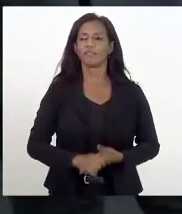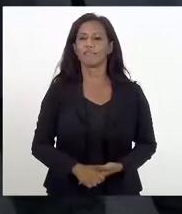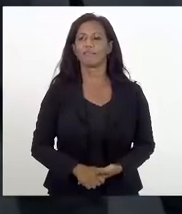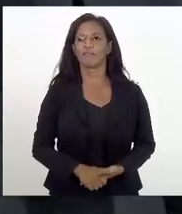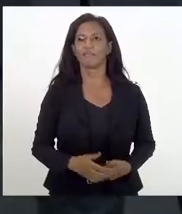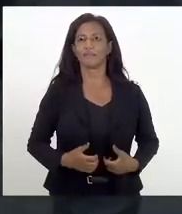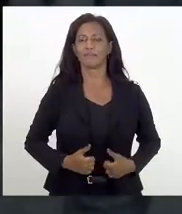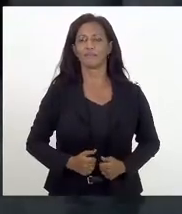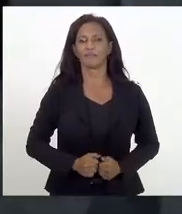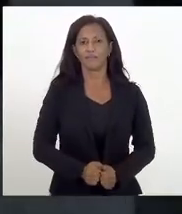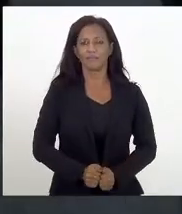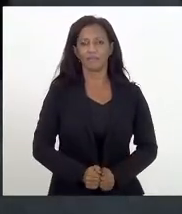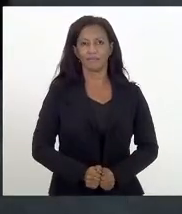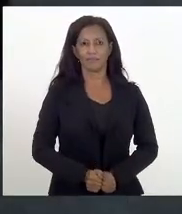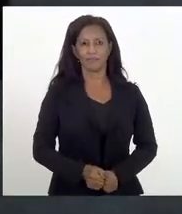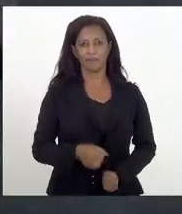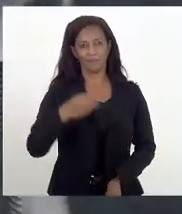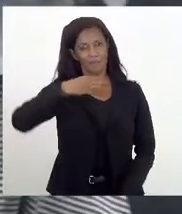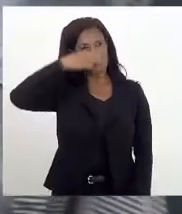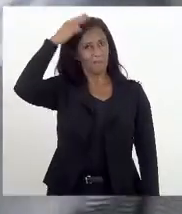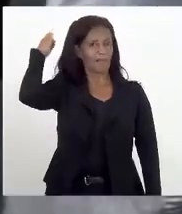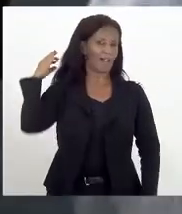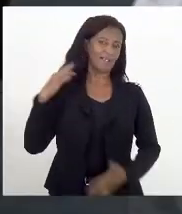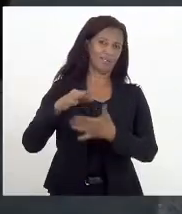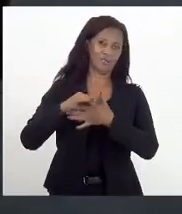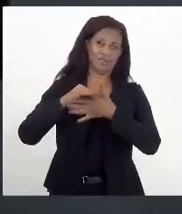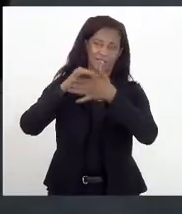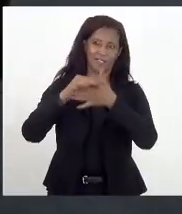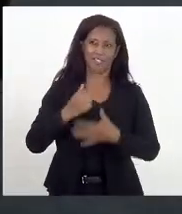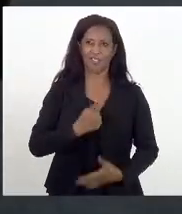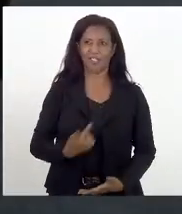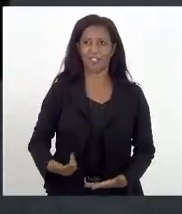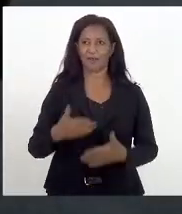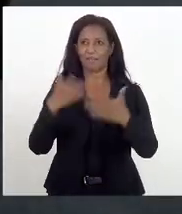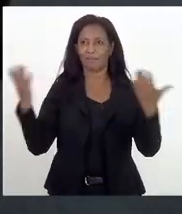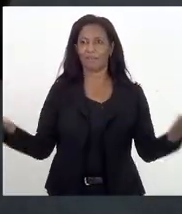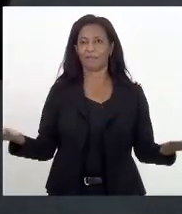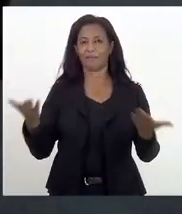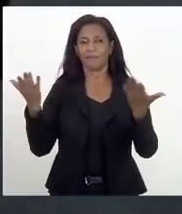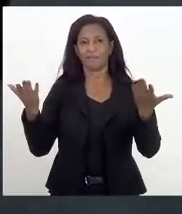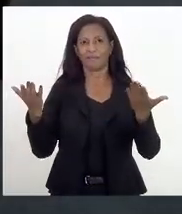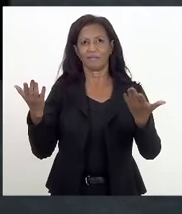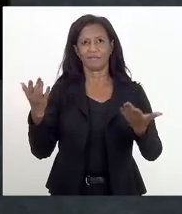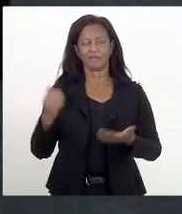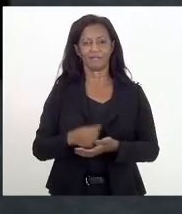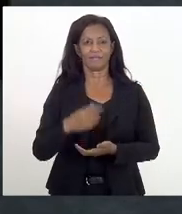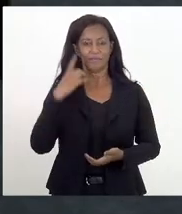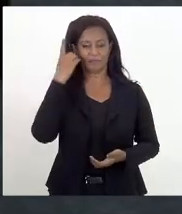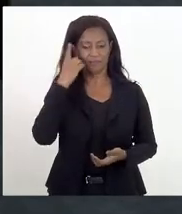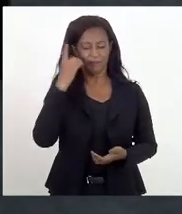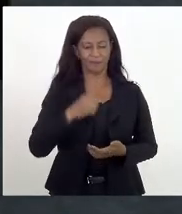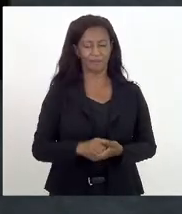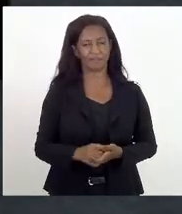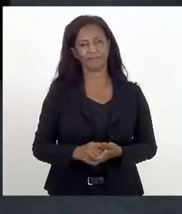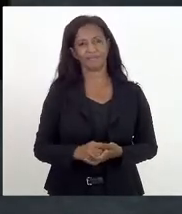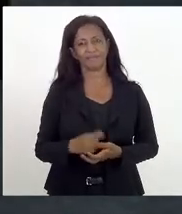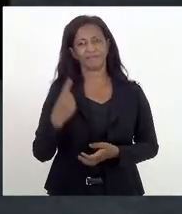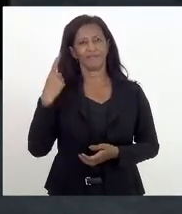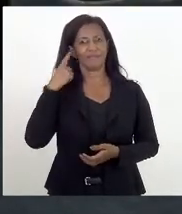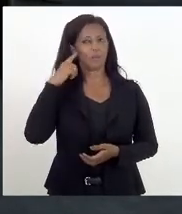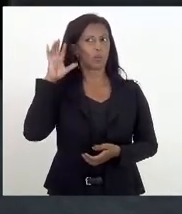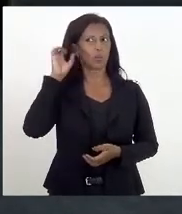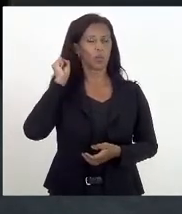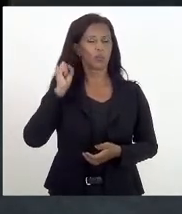se ele disse o deputado Márcio Pacheco líder do governo demais parlamentares eu ouvi a sua manifestação